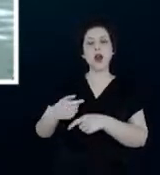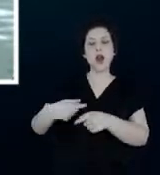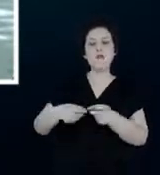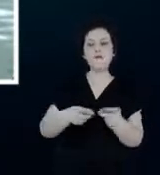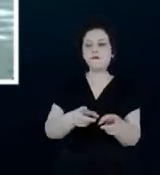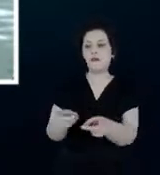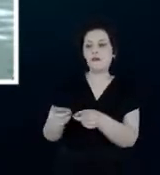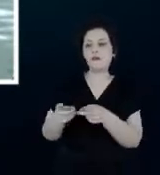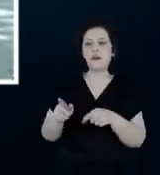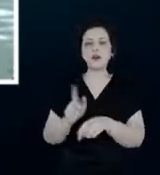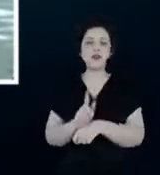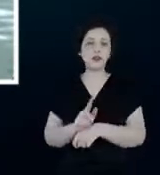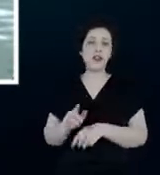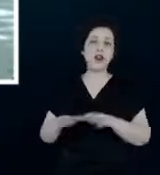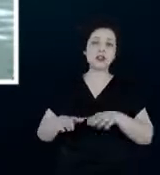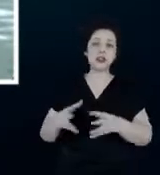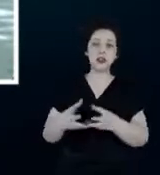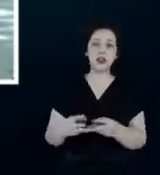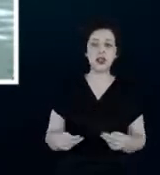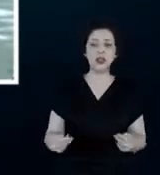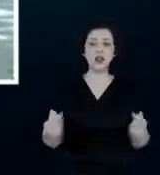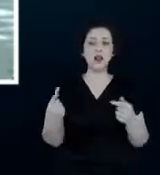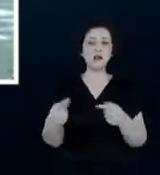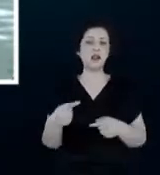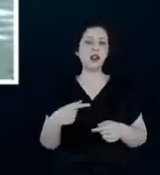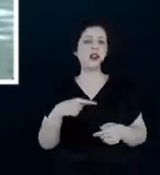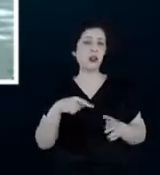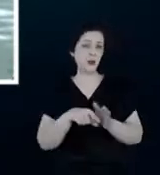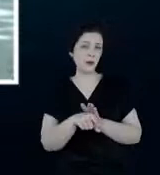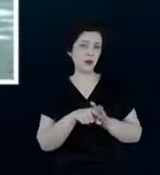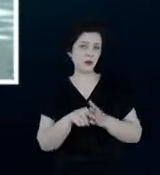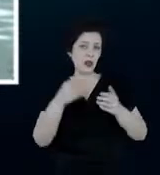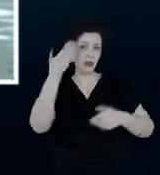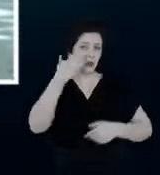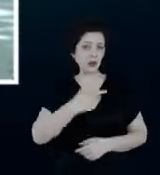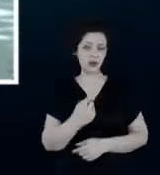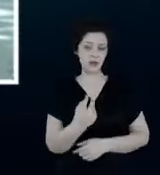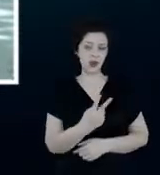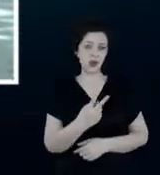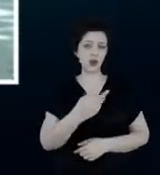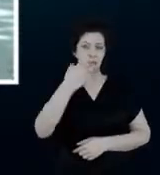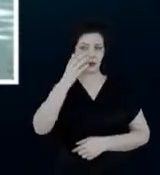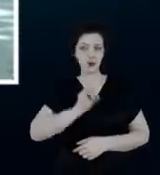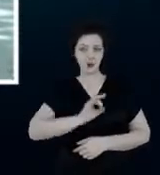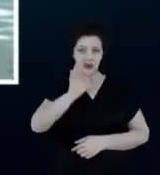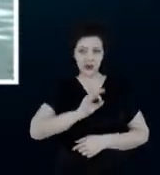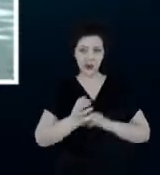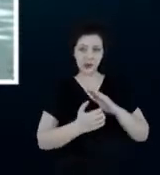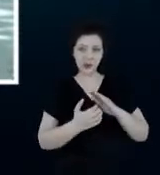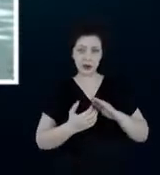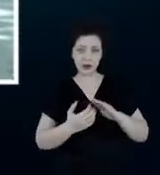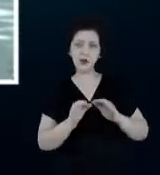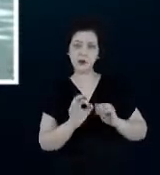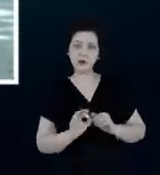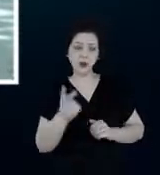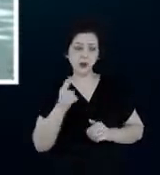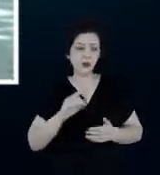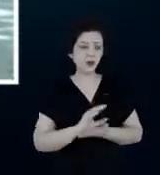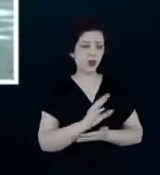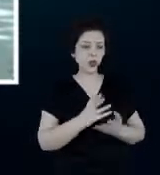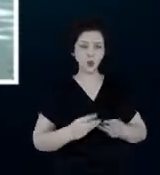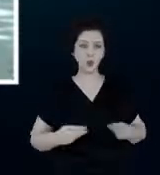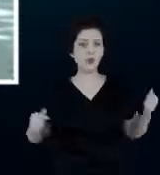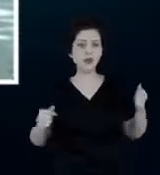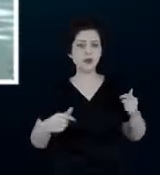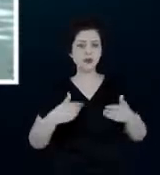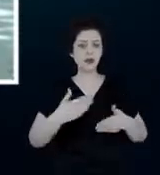pode acontecer é que elas desaparecem. Né? Tem uma pesquisa recente que mostra que 12% das startups que receberam recursos desapareceram no